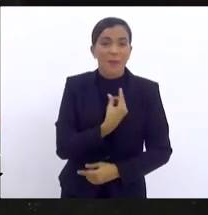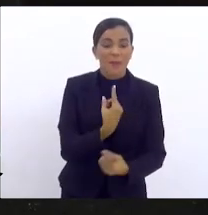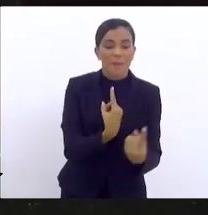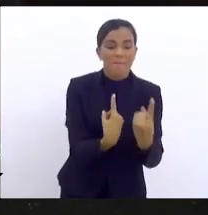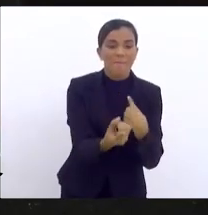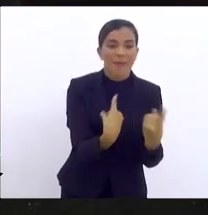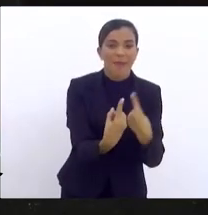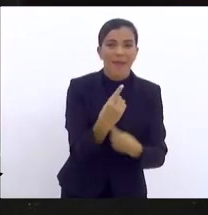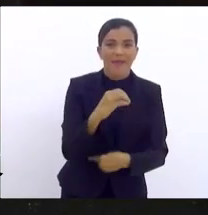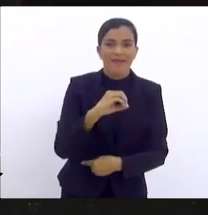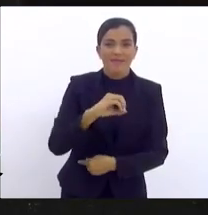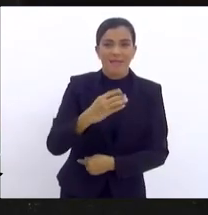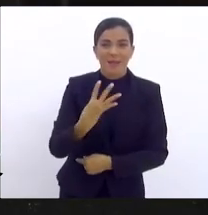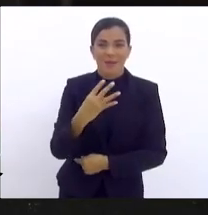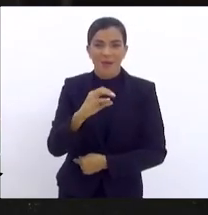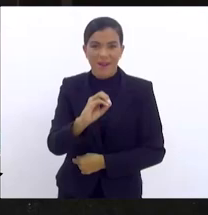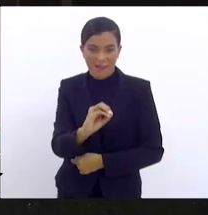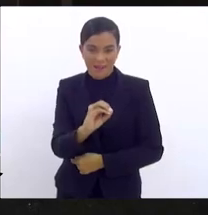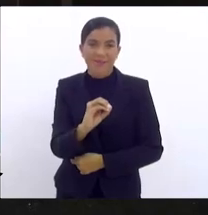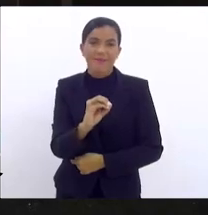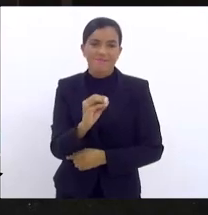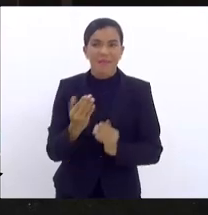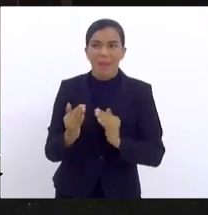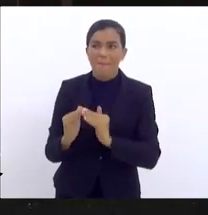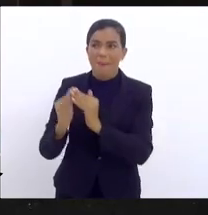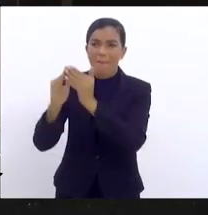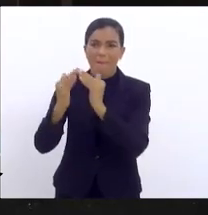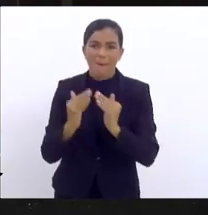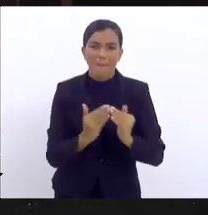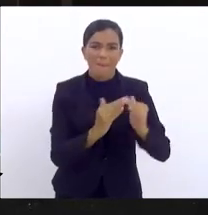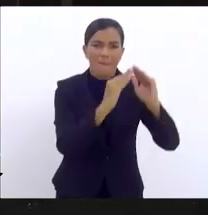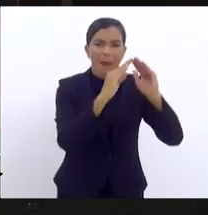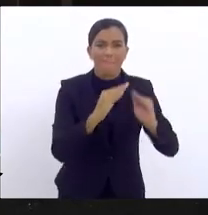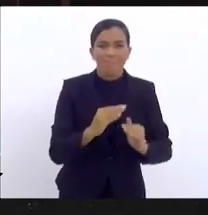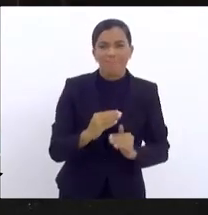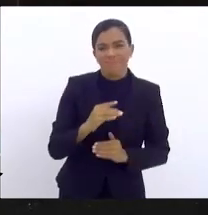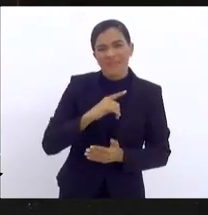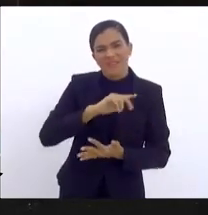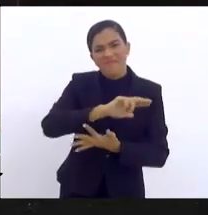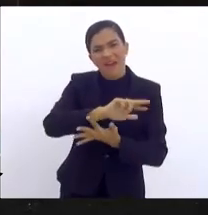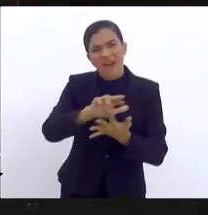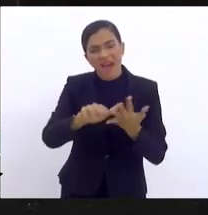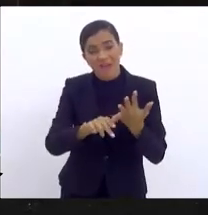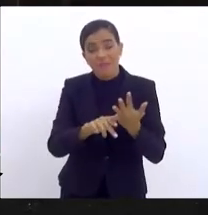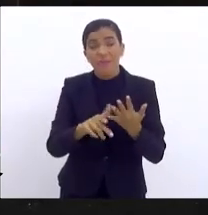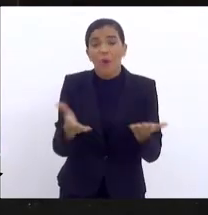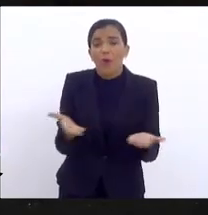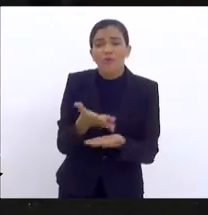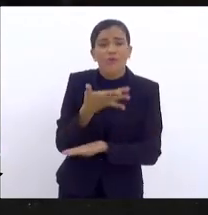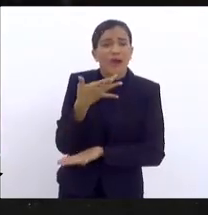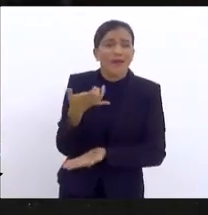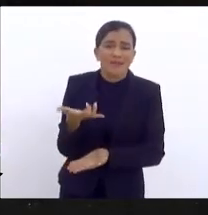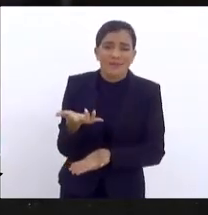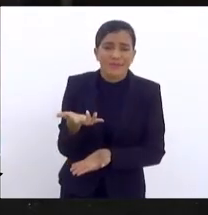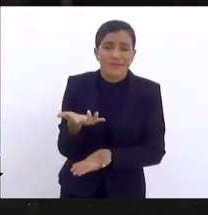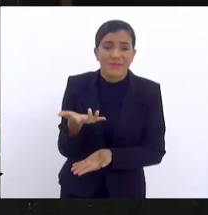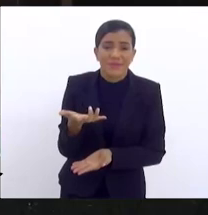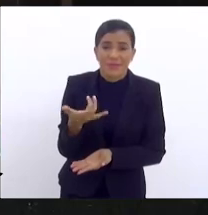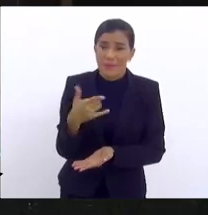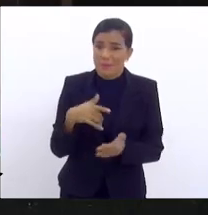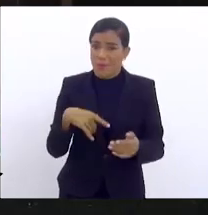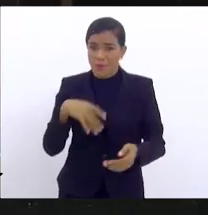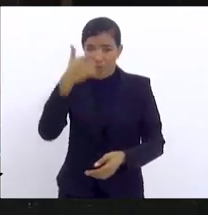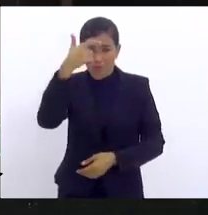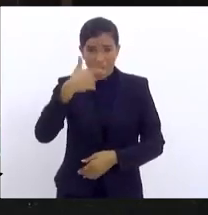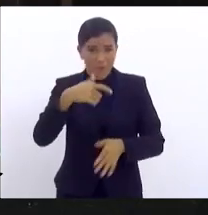br-040 com comunidades grandes dos lados a Mangueirinha de um lado o Parque das Missões do outro e hoje tá muito fácil pro criminoso